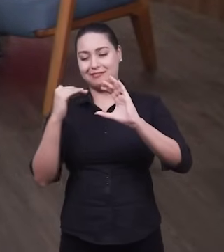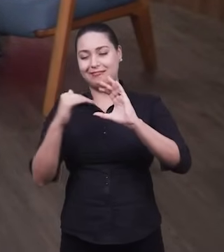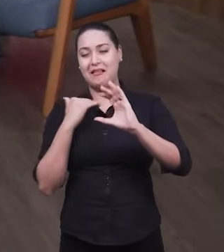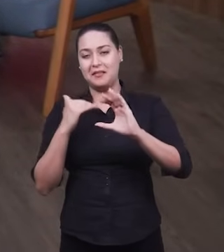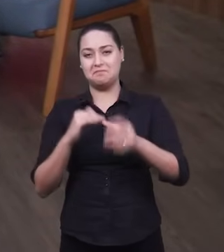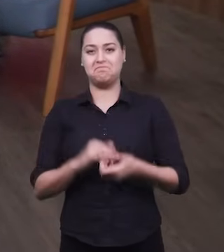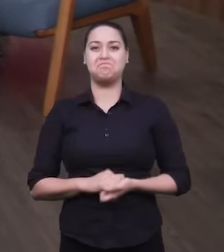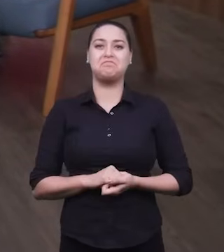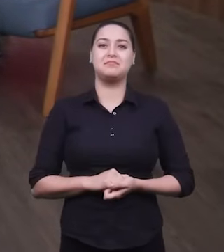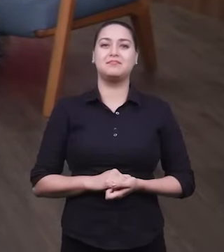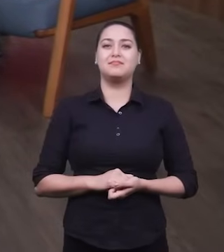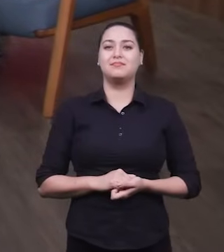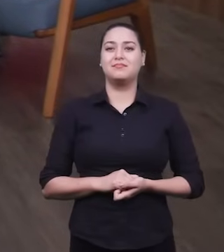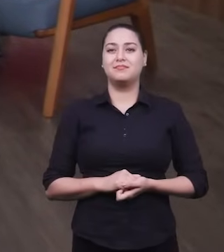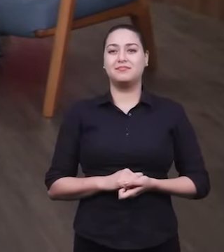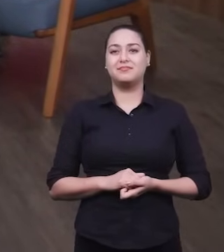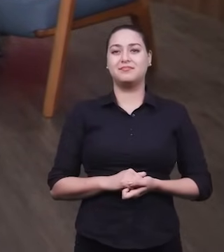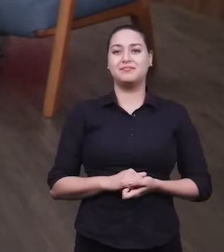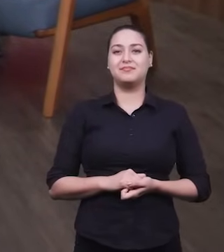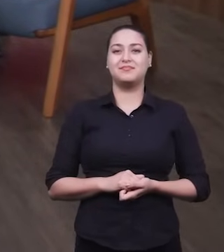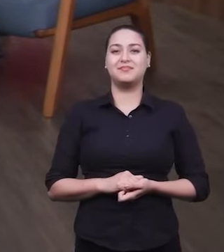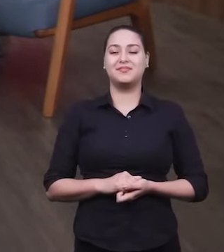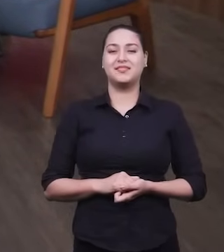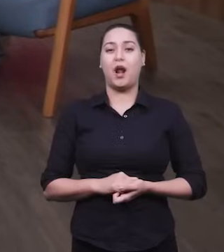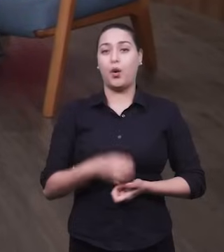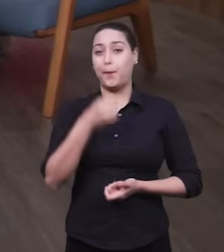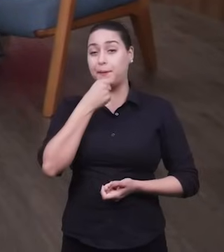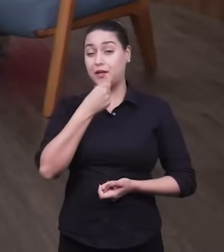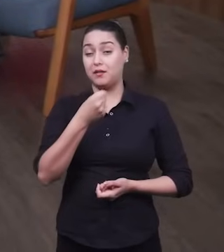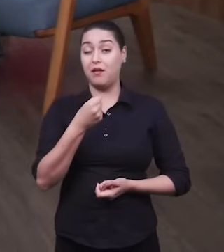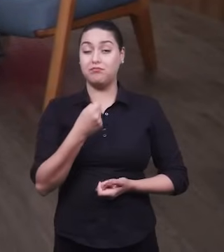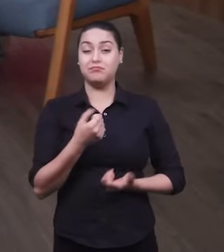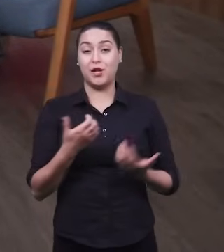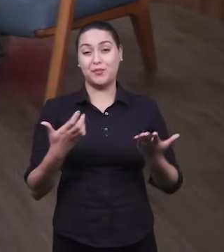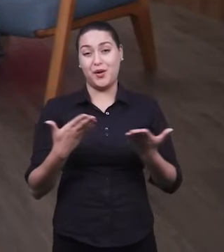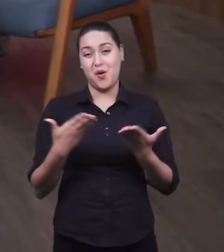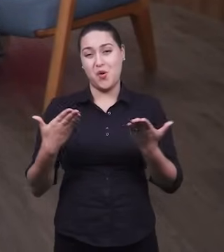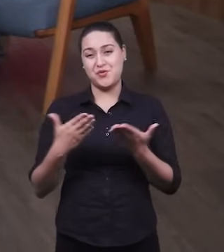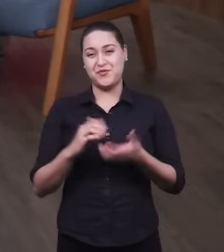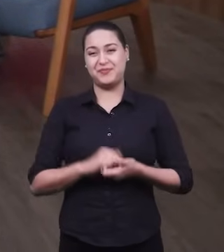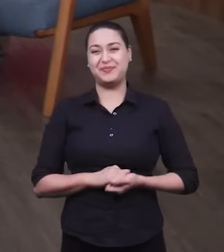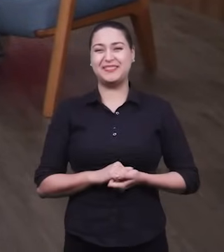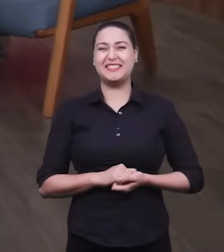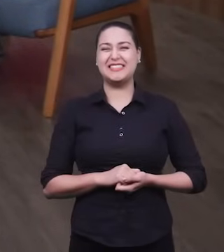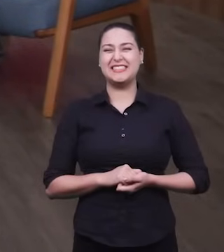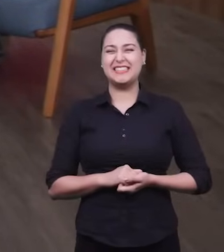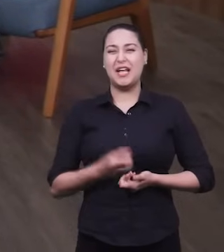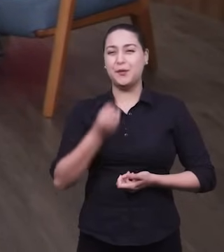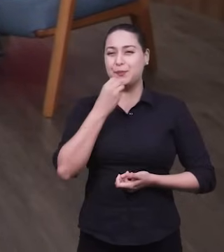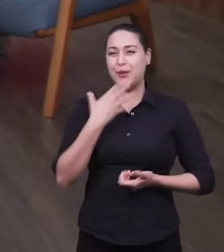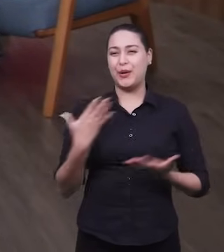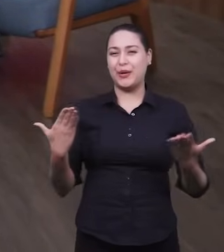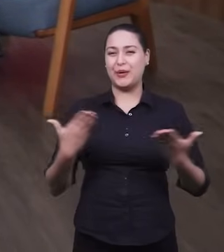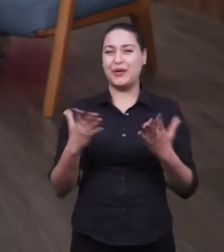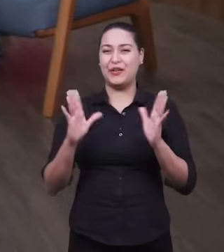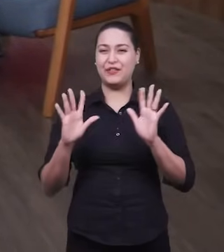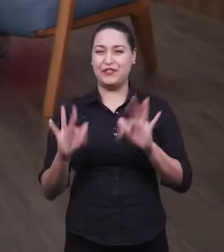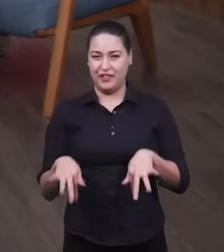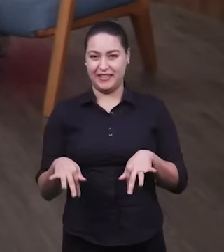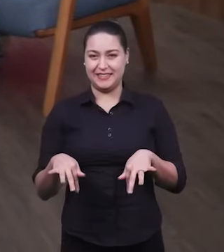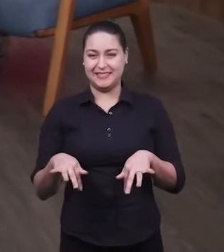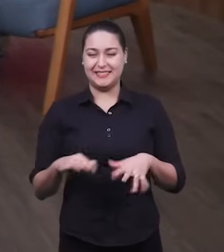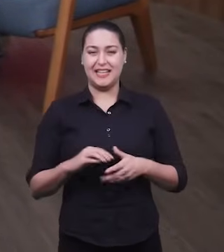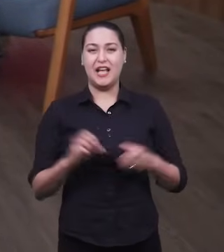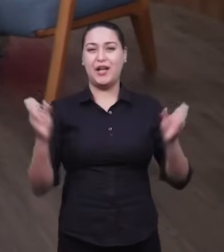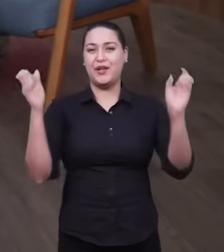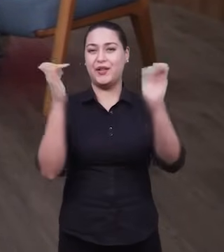Luiz que enviaram para nós os seus comentários para o programa de hoje. Bom, a gente então está chegando ao